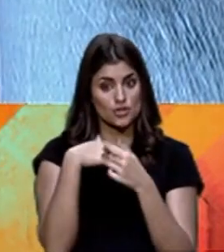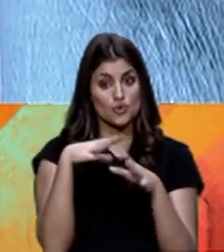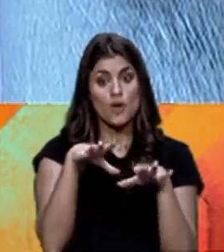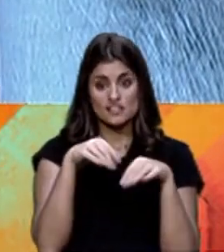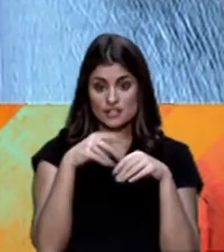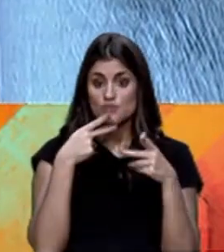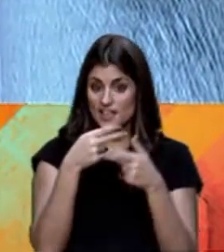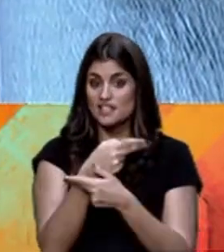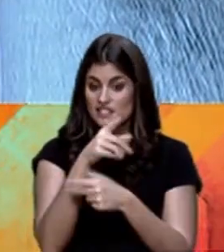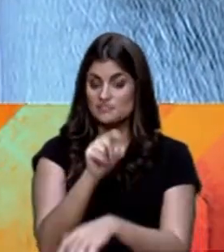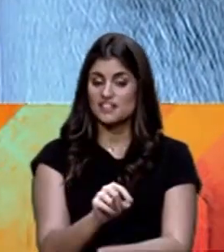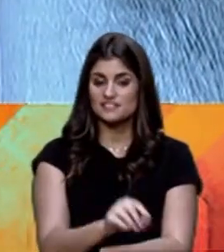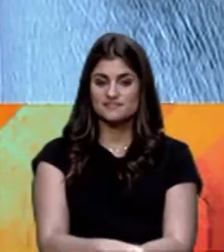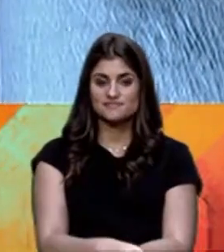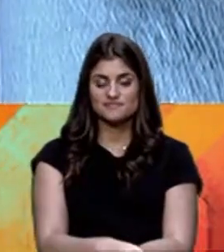críticas.